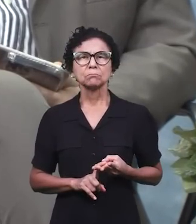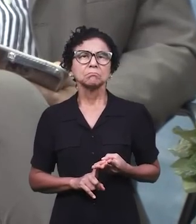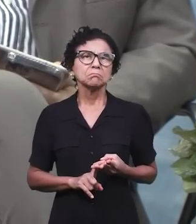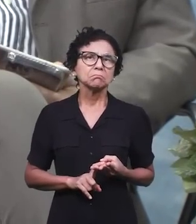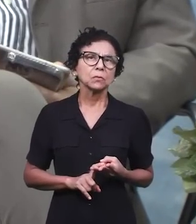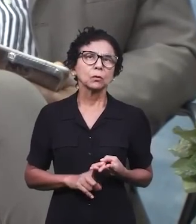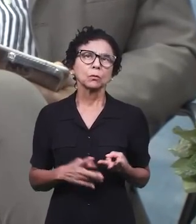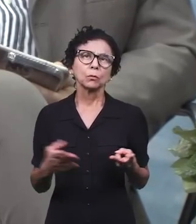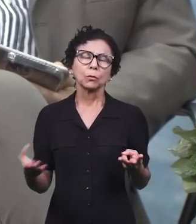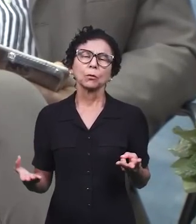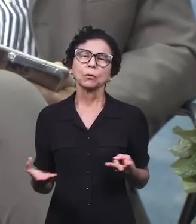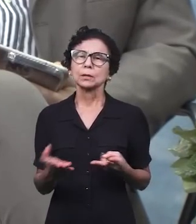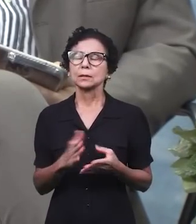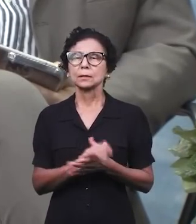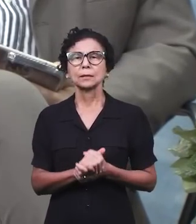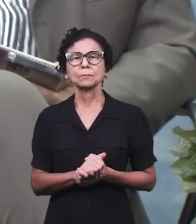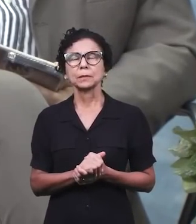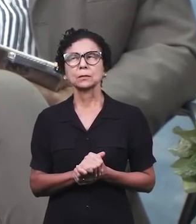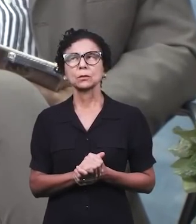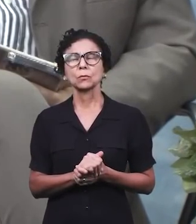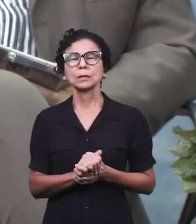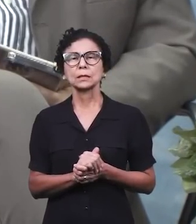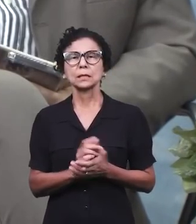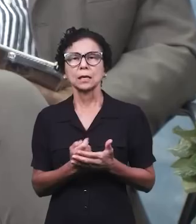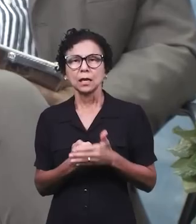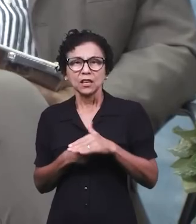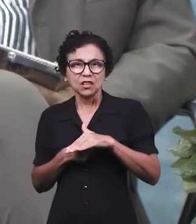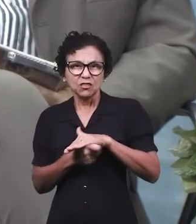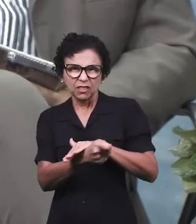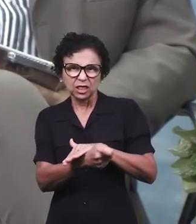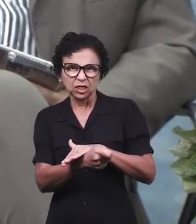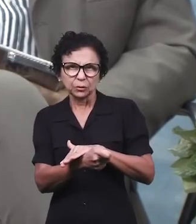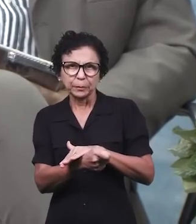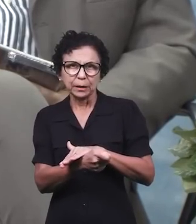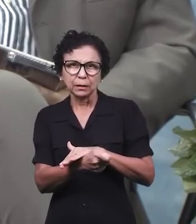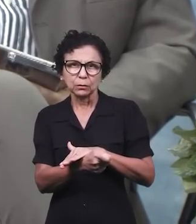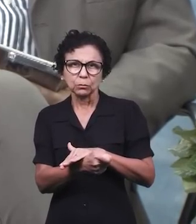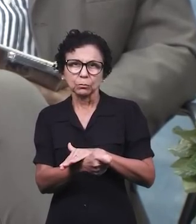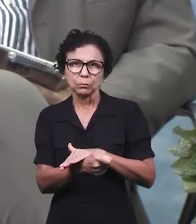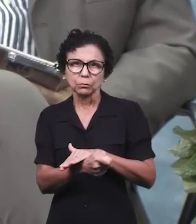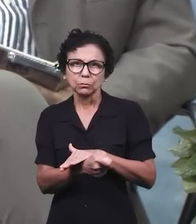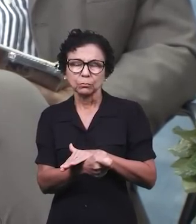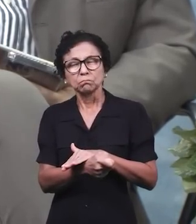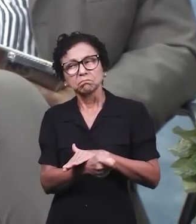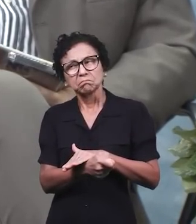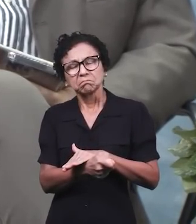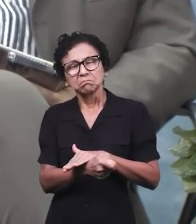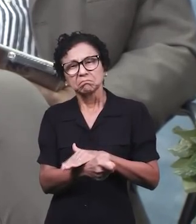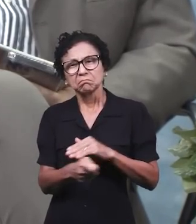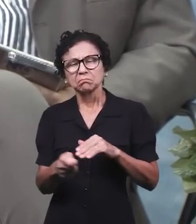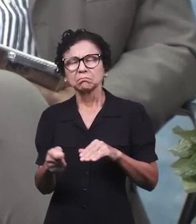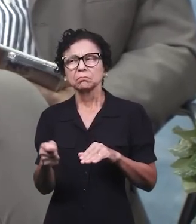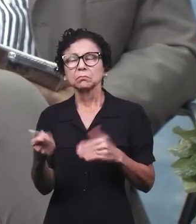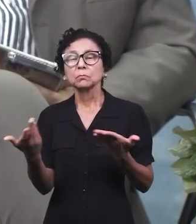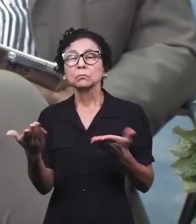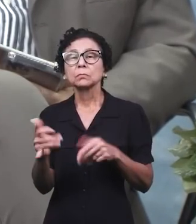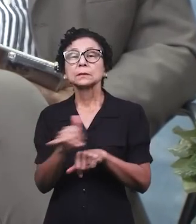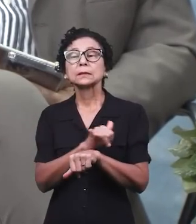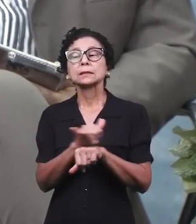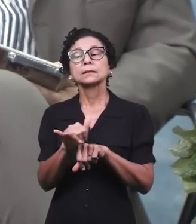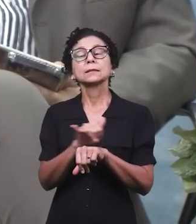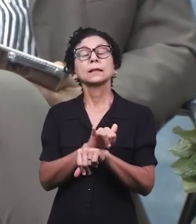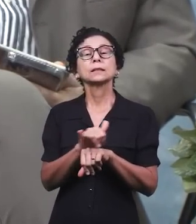quem tem aí, os empreendedores, se eu aplicar alguma estratégia. Então, existem formas